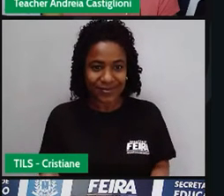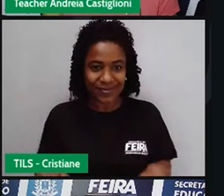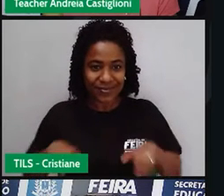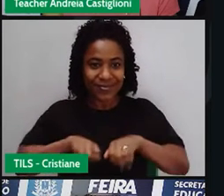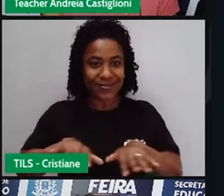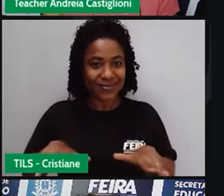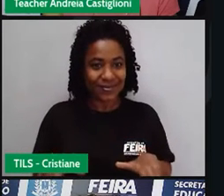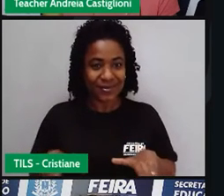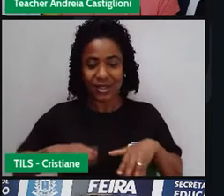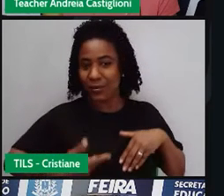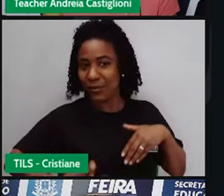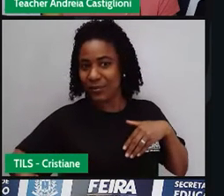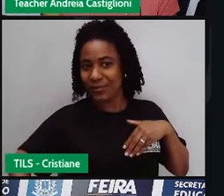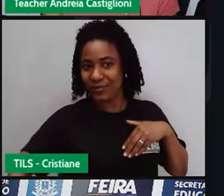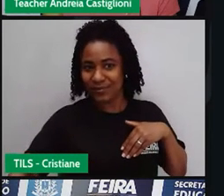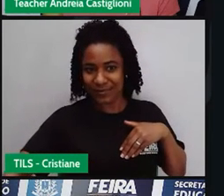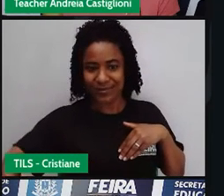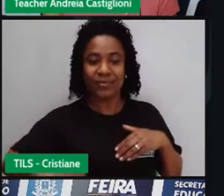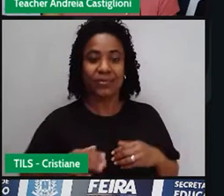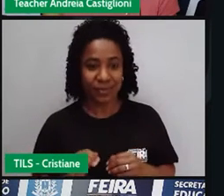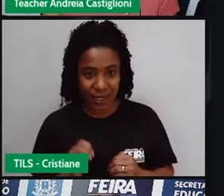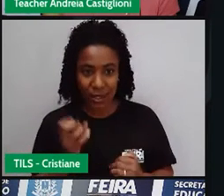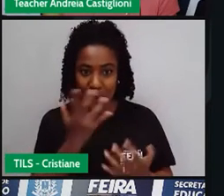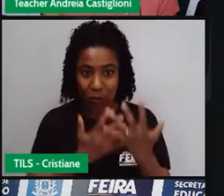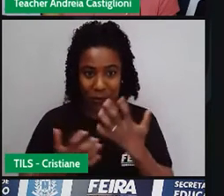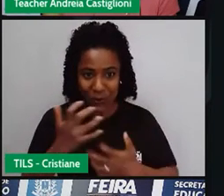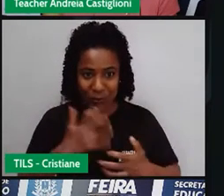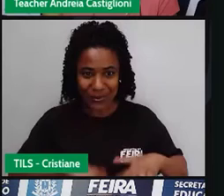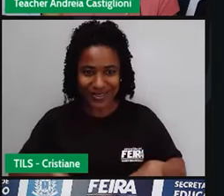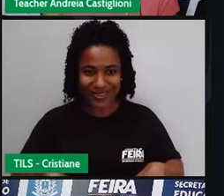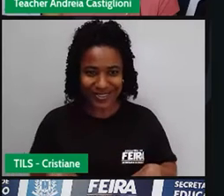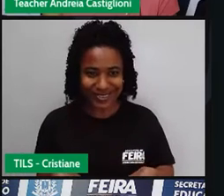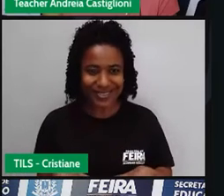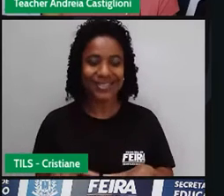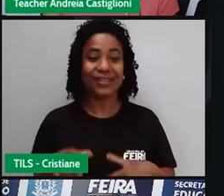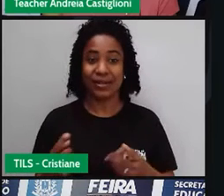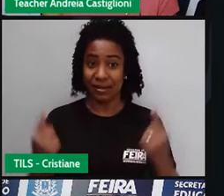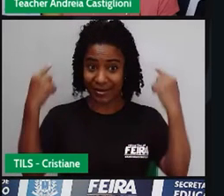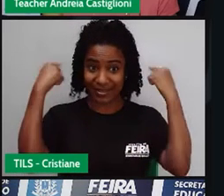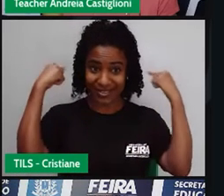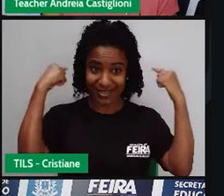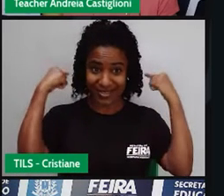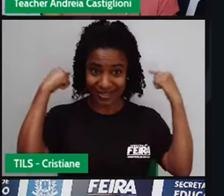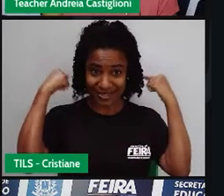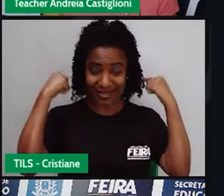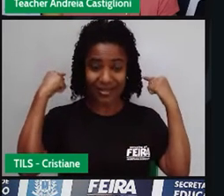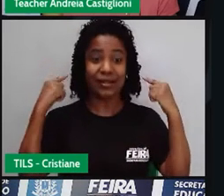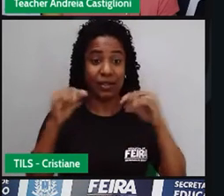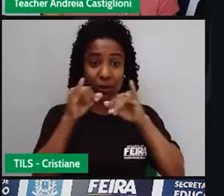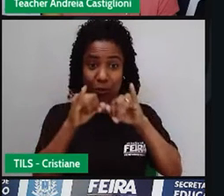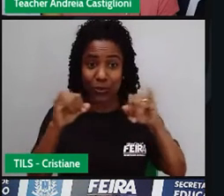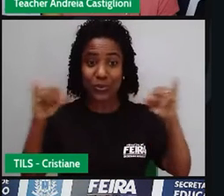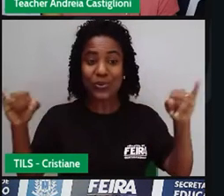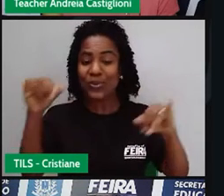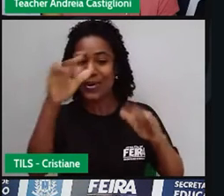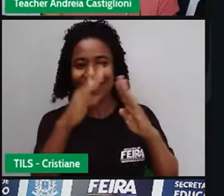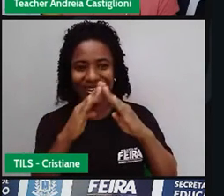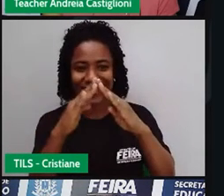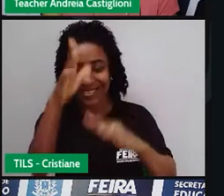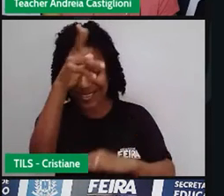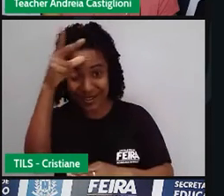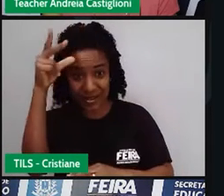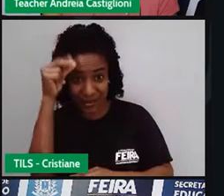estampada uma Me acorde língua vocês podem visualizar o painel coloca da